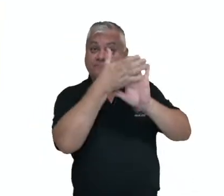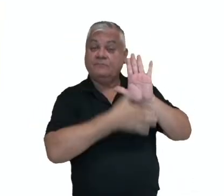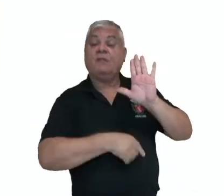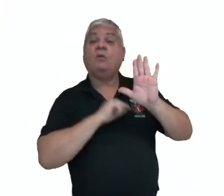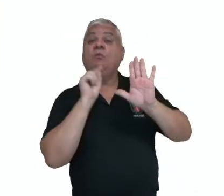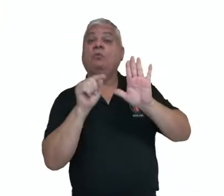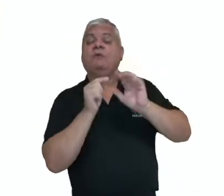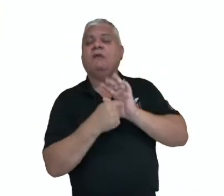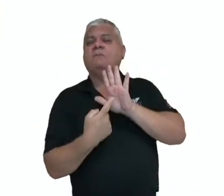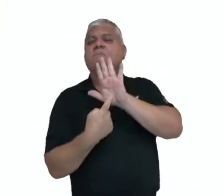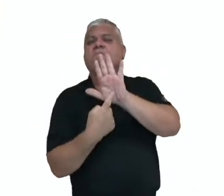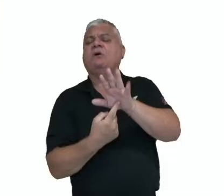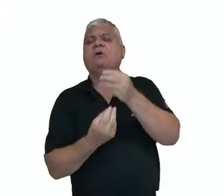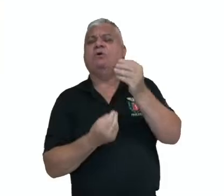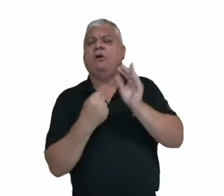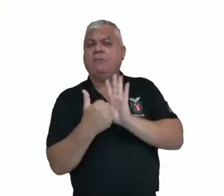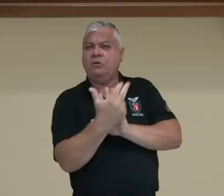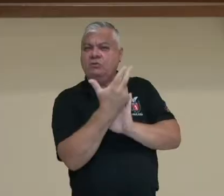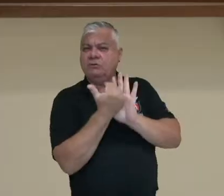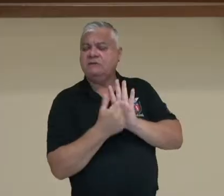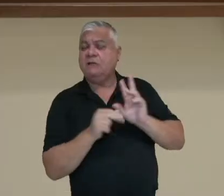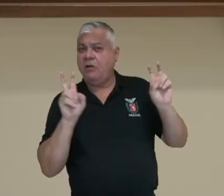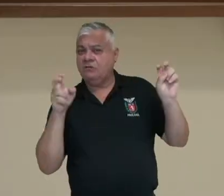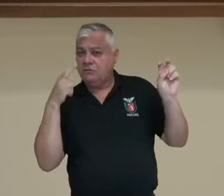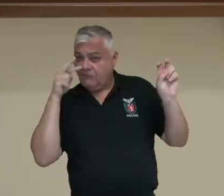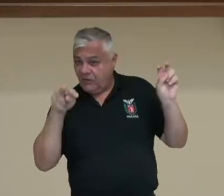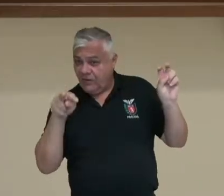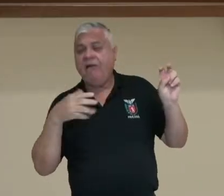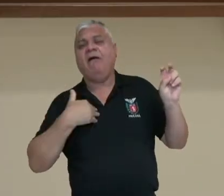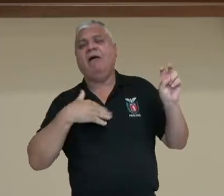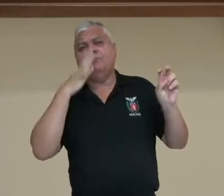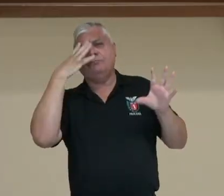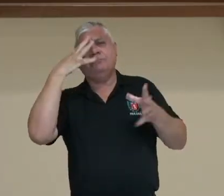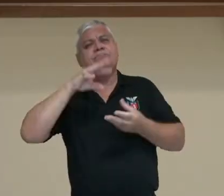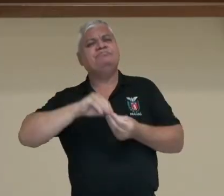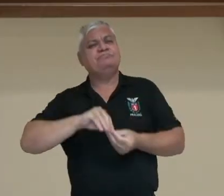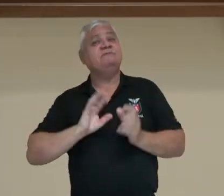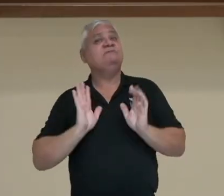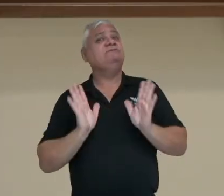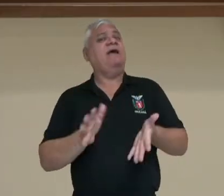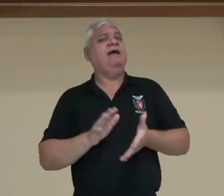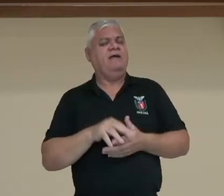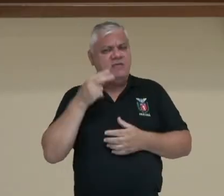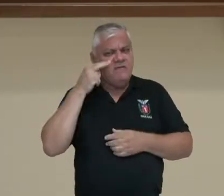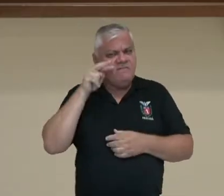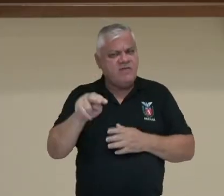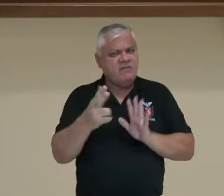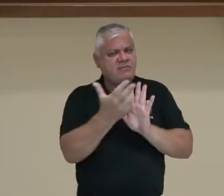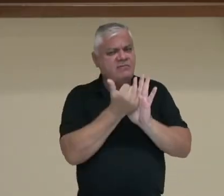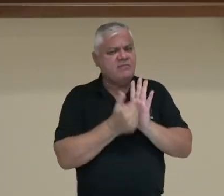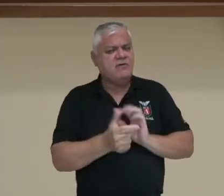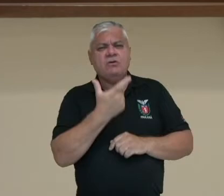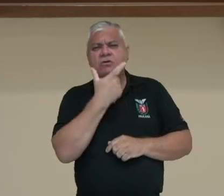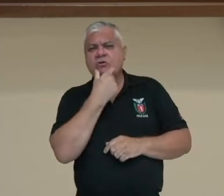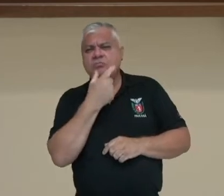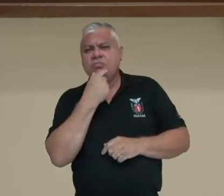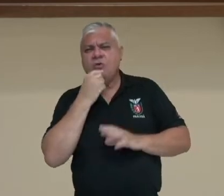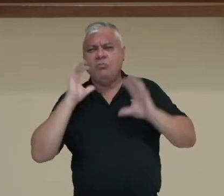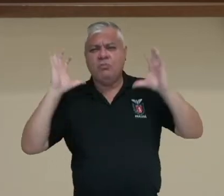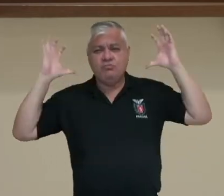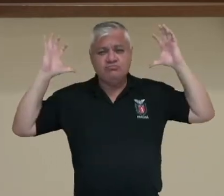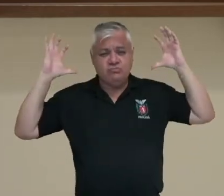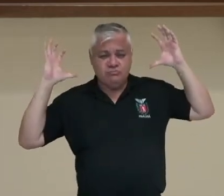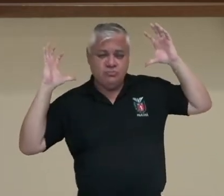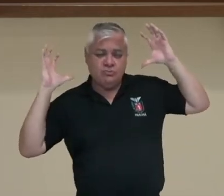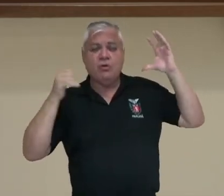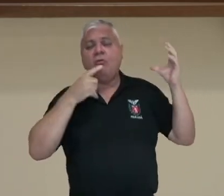apenas a ilustração, é possível saber sobre qual assunto vai tratar o texto? Então a gente já pode imaginar o burro carregando o mundo e o homem